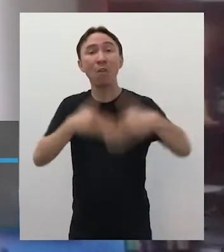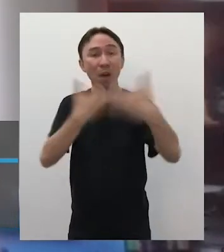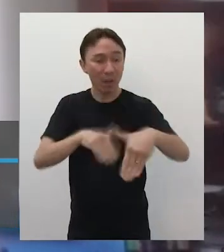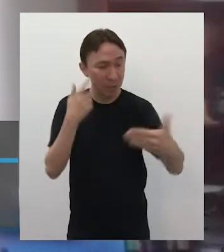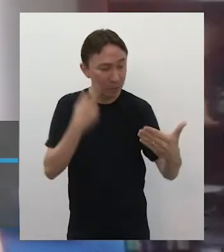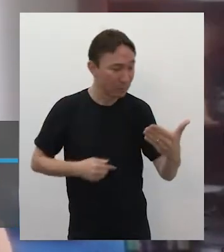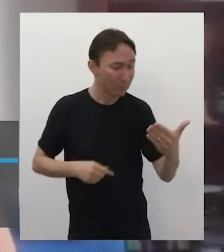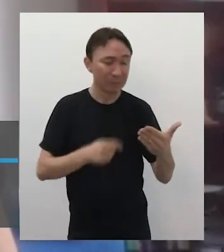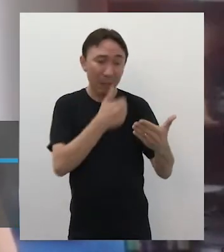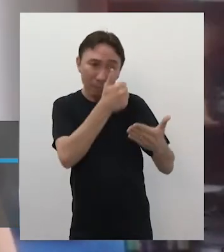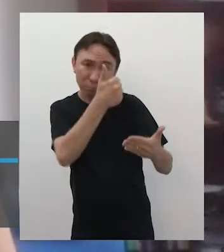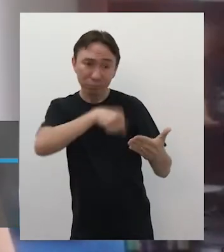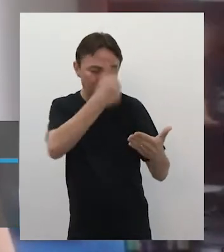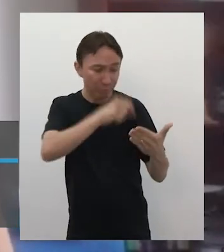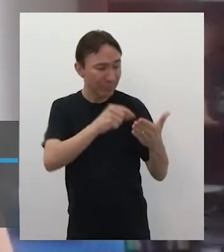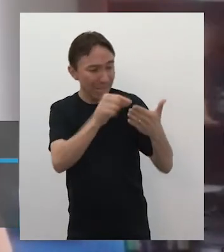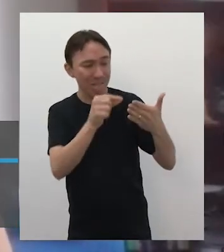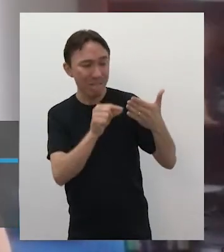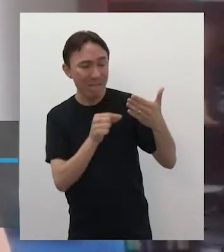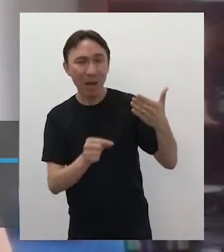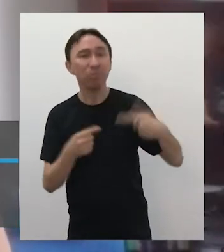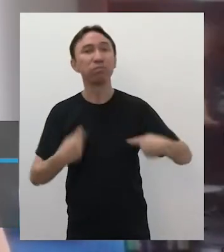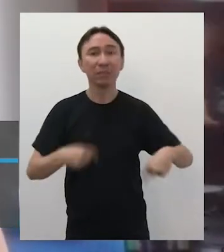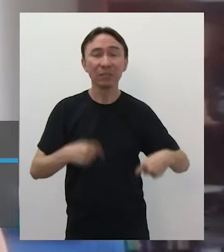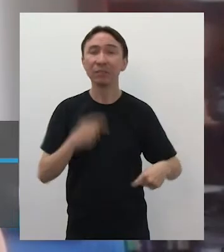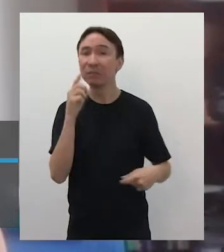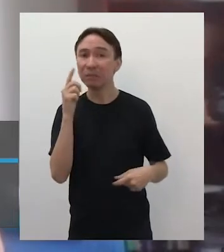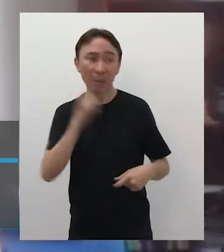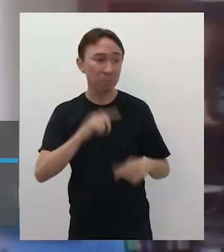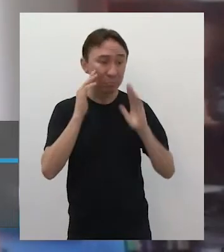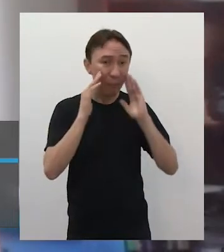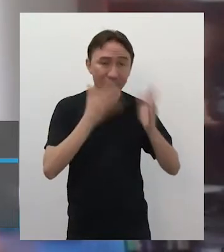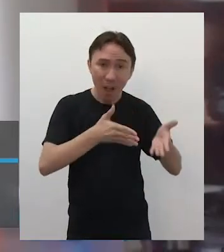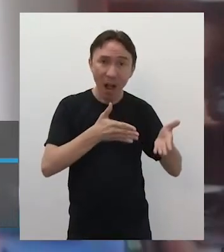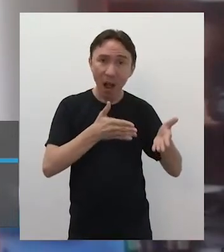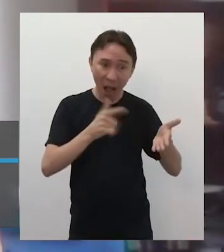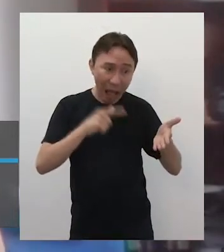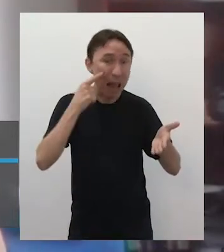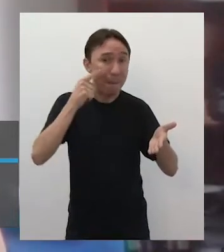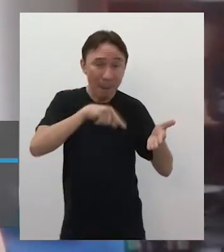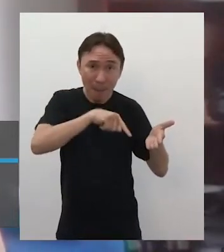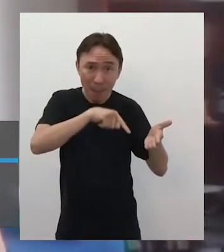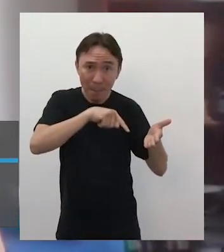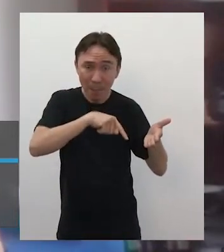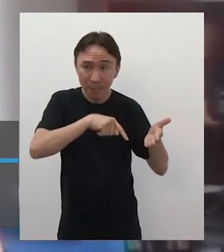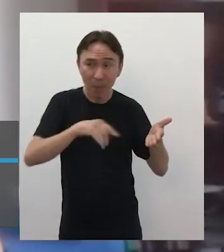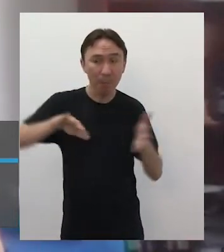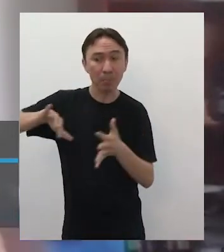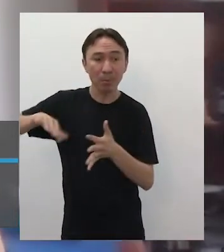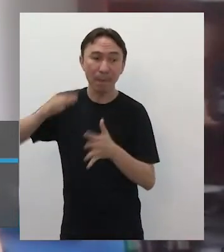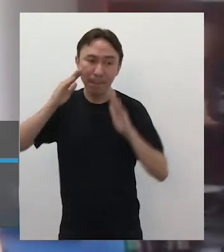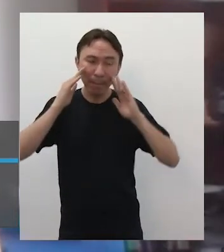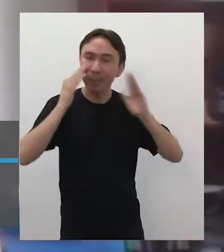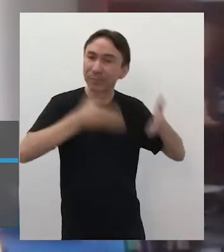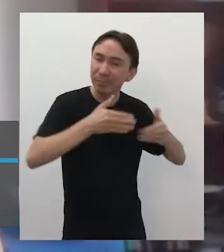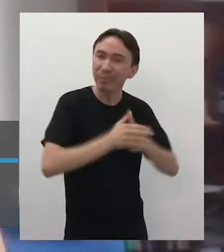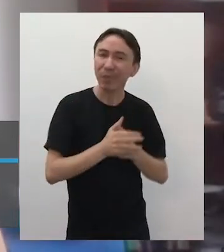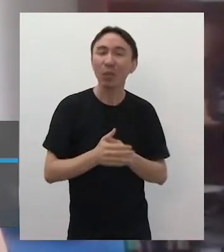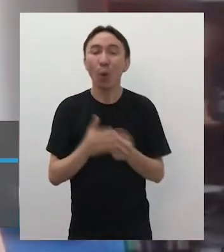gente coloque ali o que a gente chama de uma gordurinha, né, então de um pouquinho a mais de tempo, que é para um imprevisto, que é